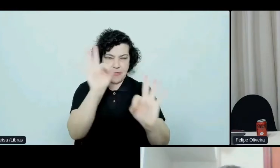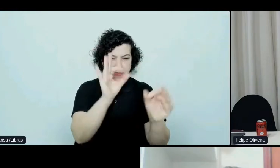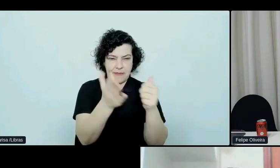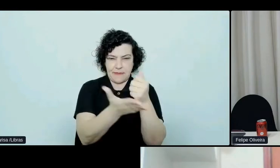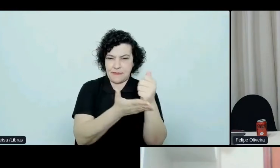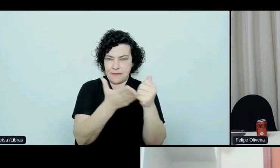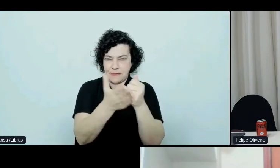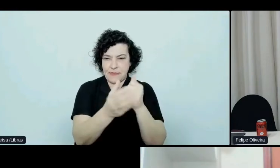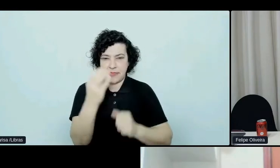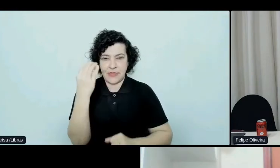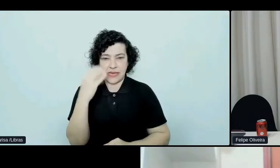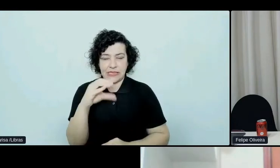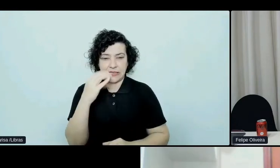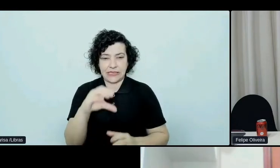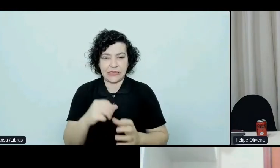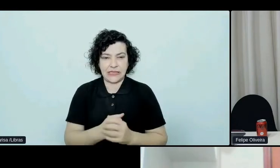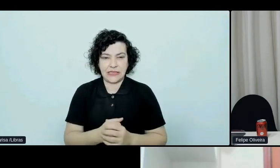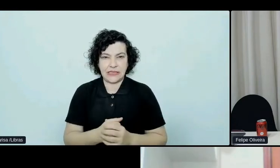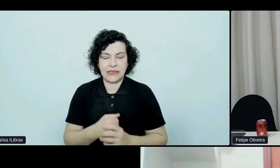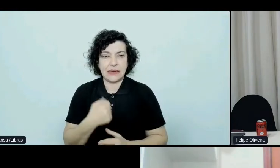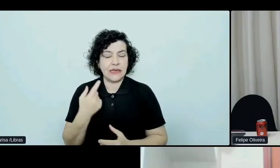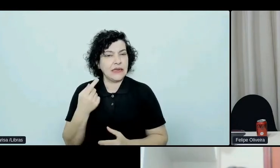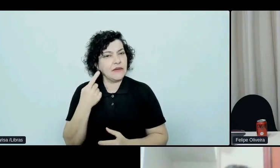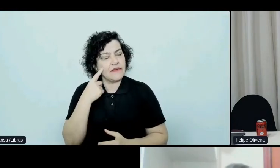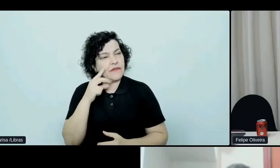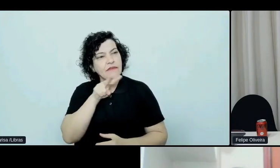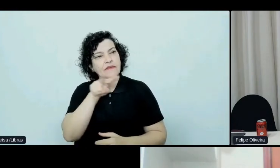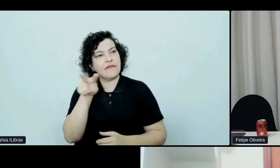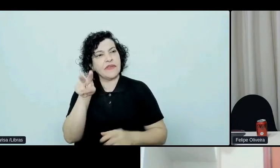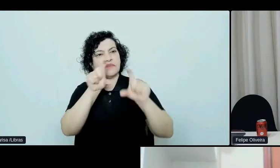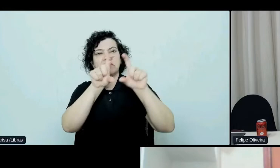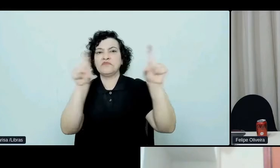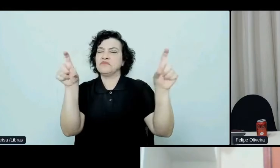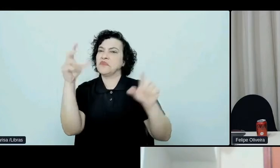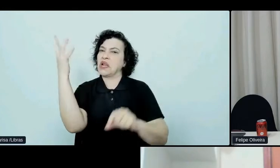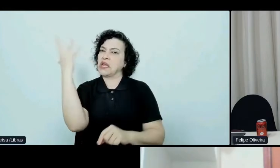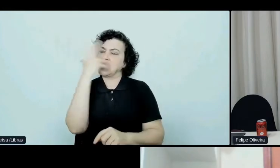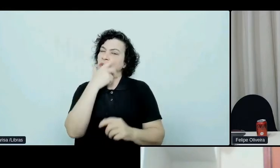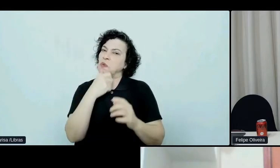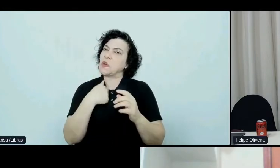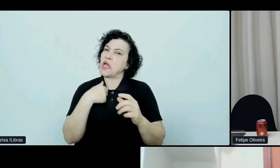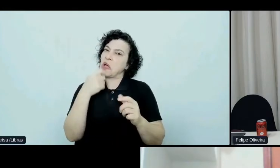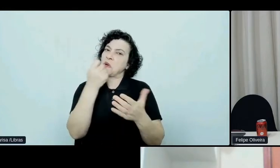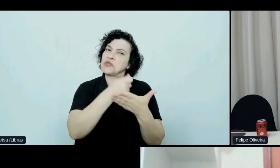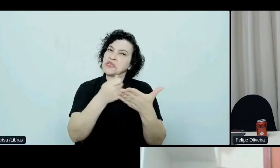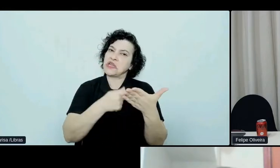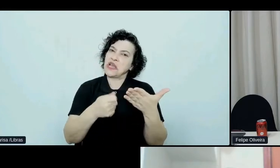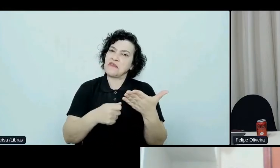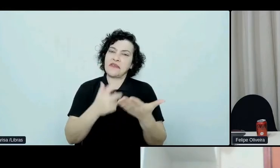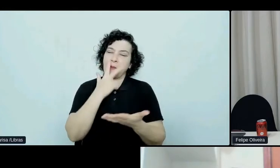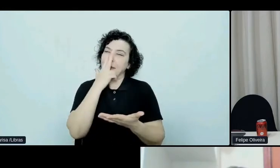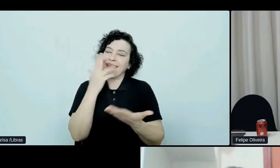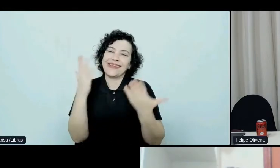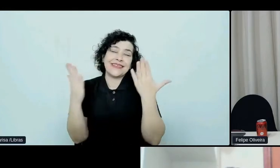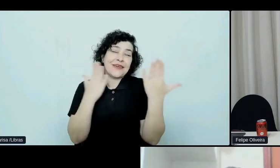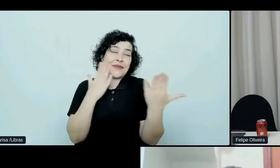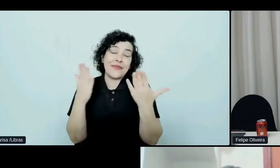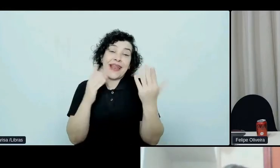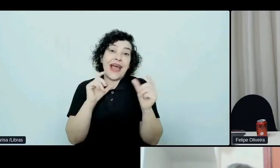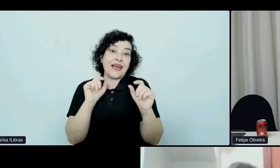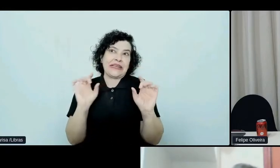uma frase que estava linda, perfeita, maravilhosa, um português impecável, rebuscado, e ainda coloquei